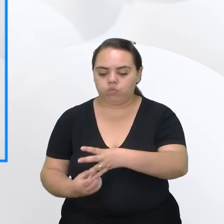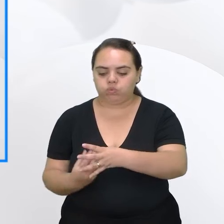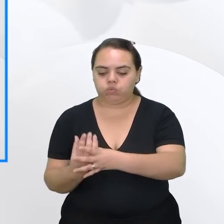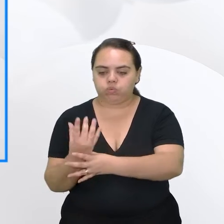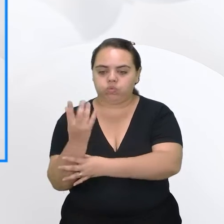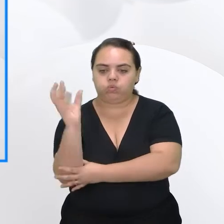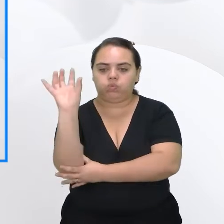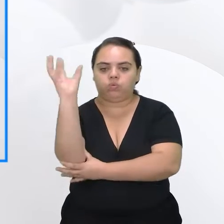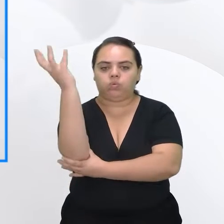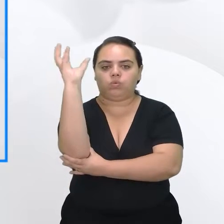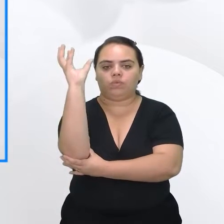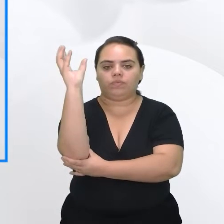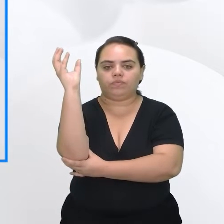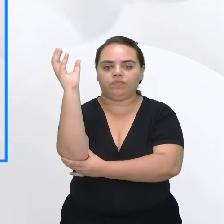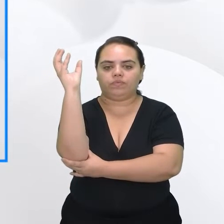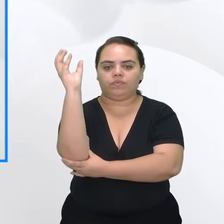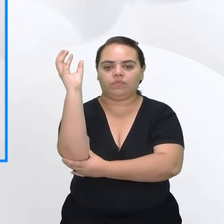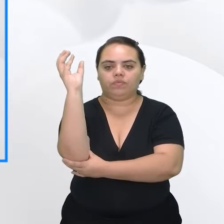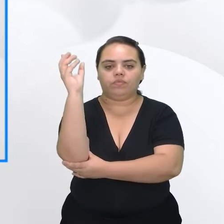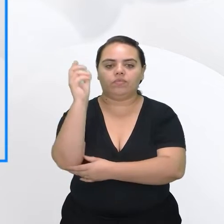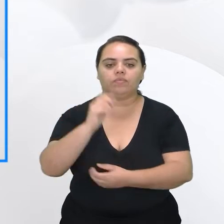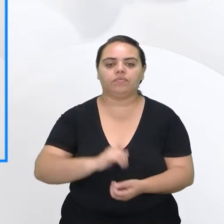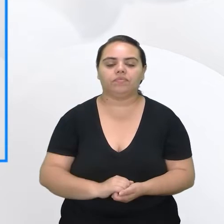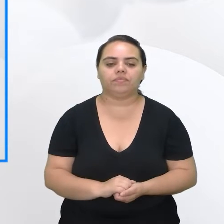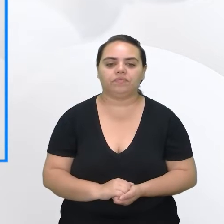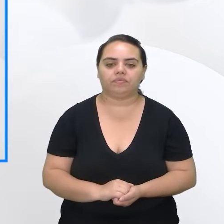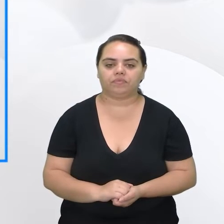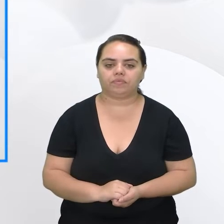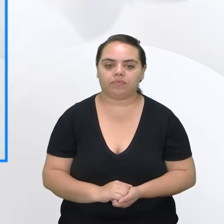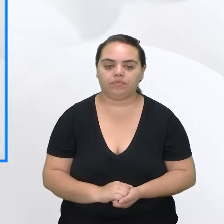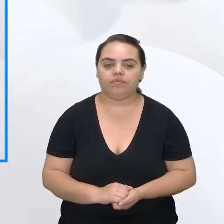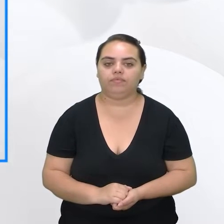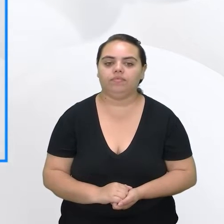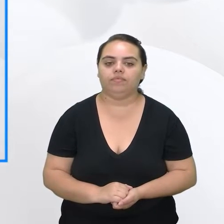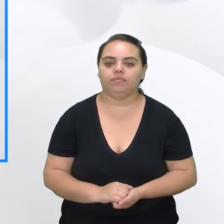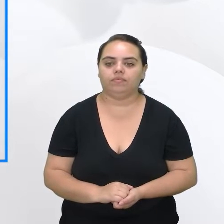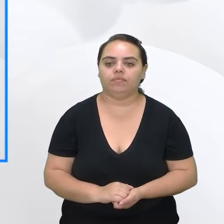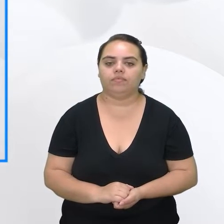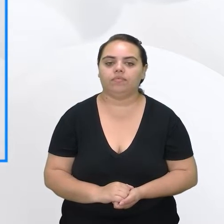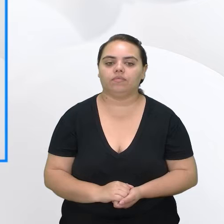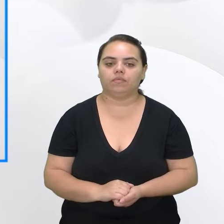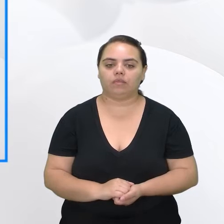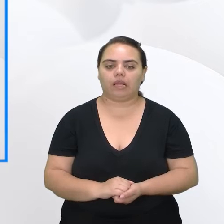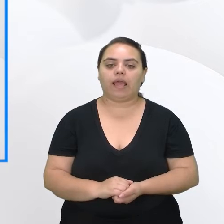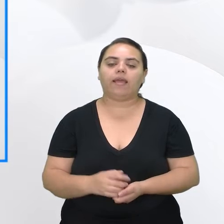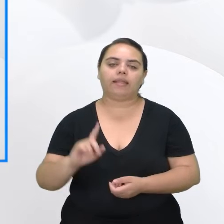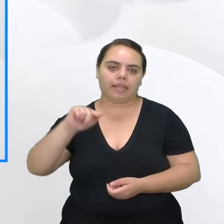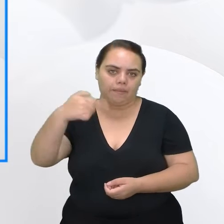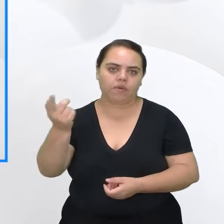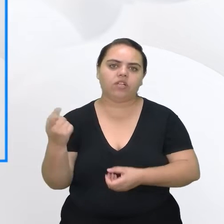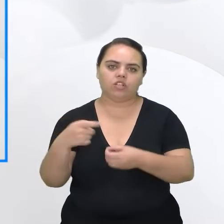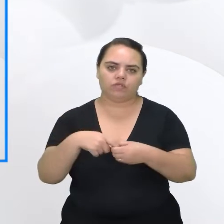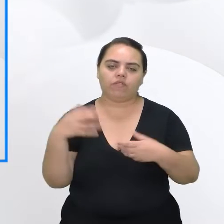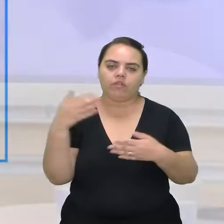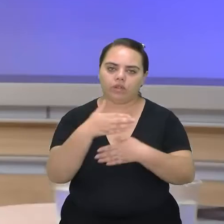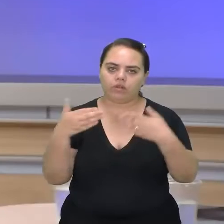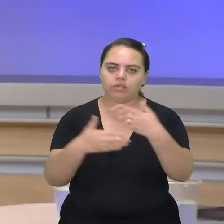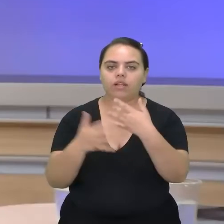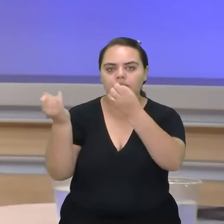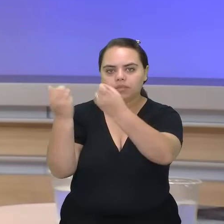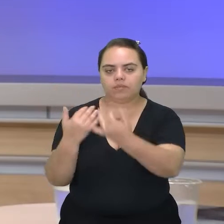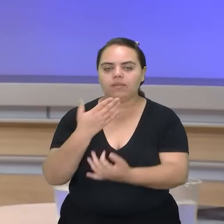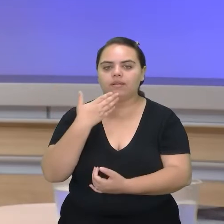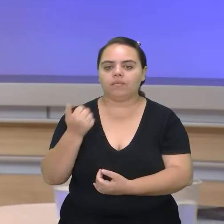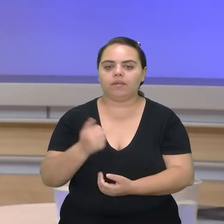olha. Lá no finalzinho. A gente retorna. Isso, aí a gente vai retomando aqui.